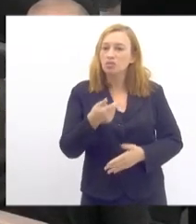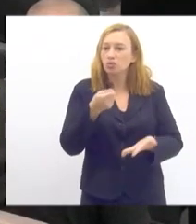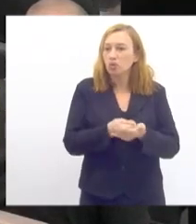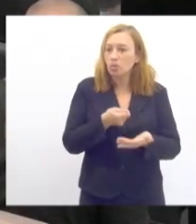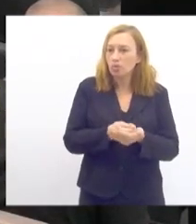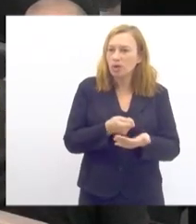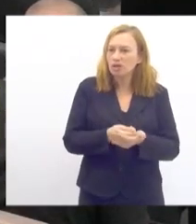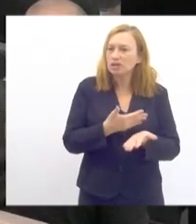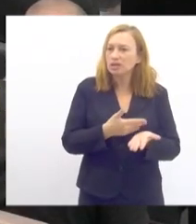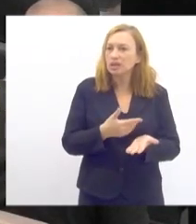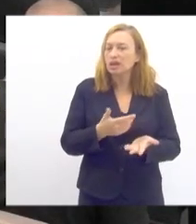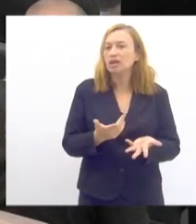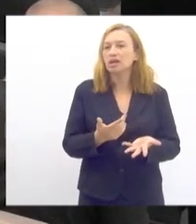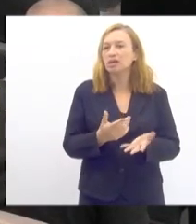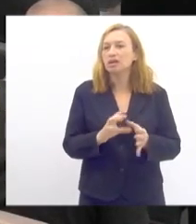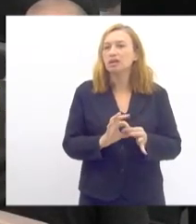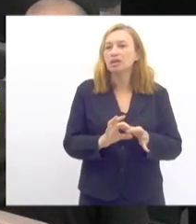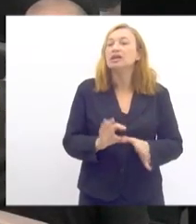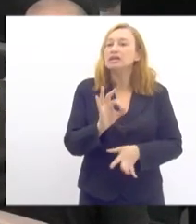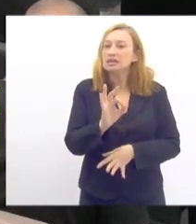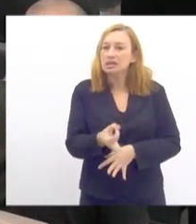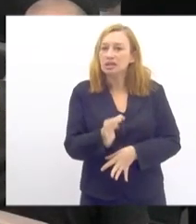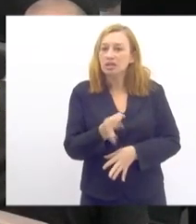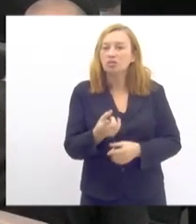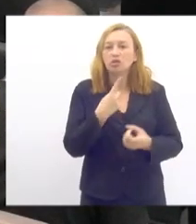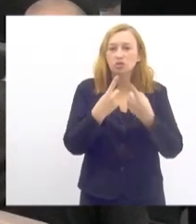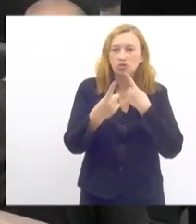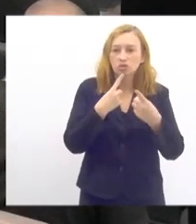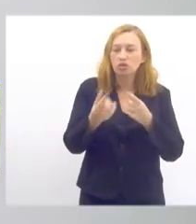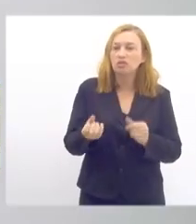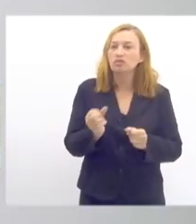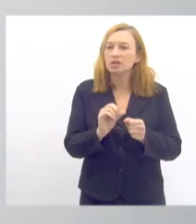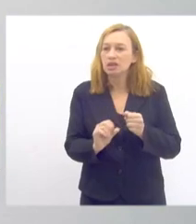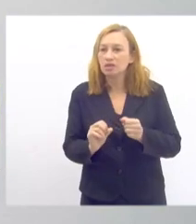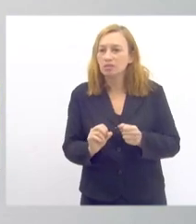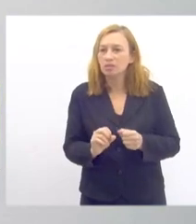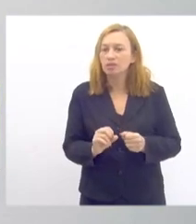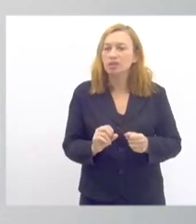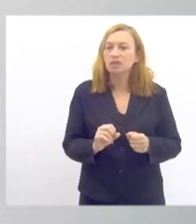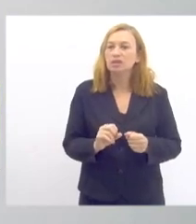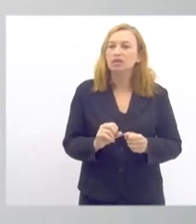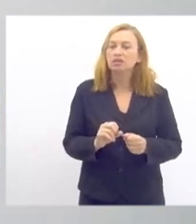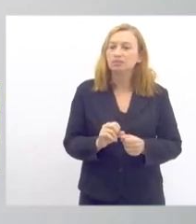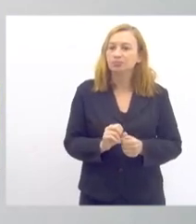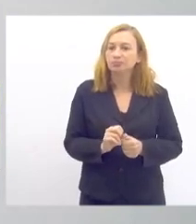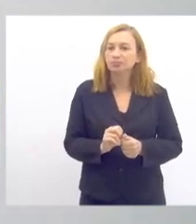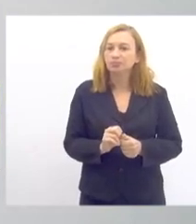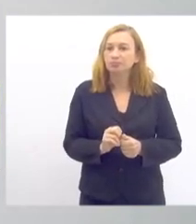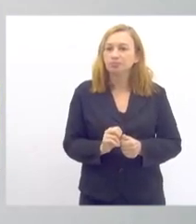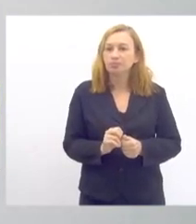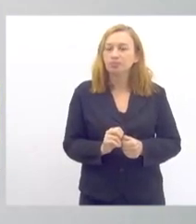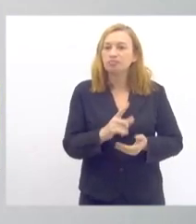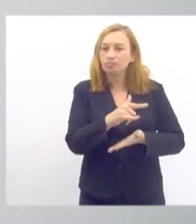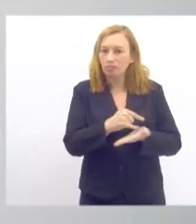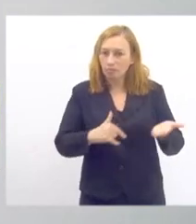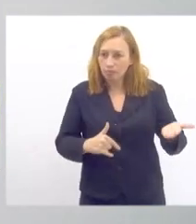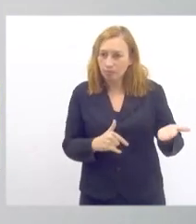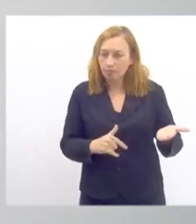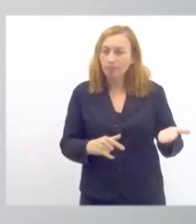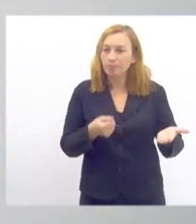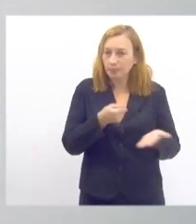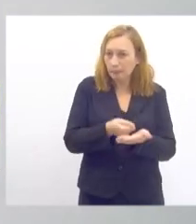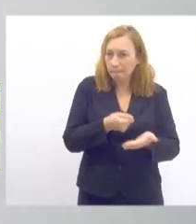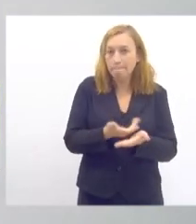a da emissão, era, de fato, no debate que a gente fez, a emissão física do documento, porque existe uma